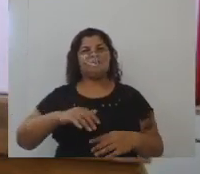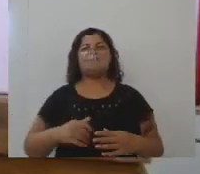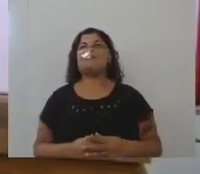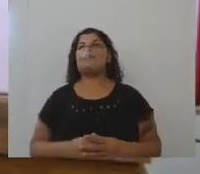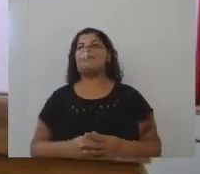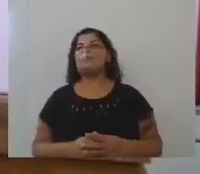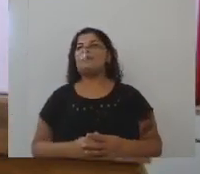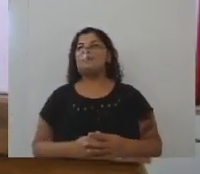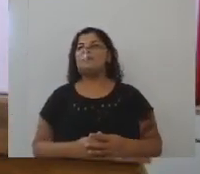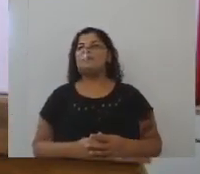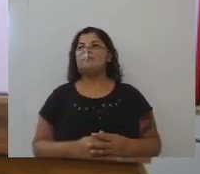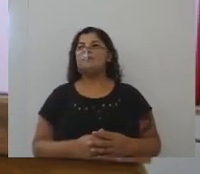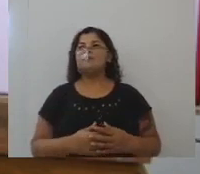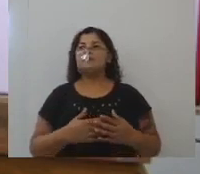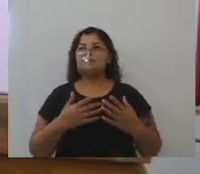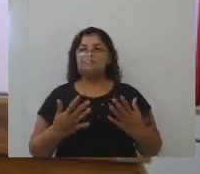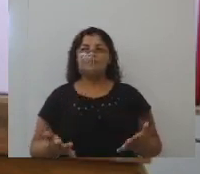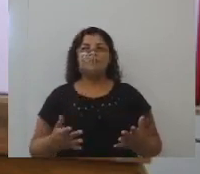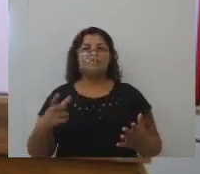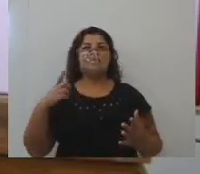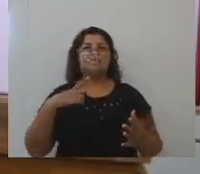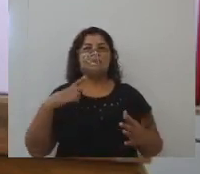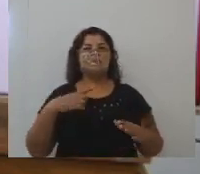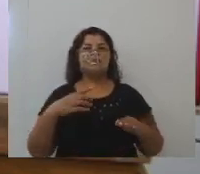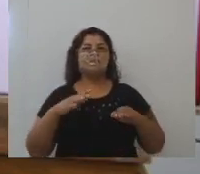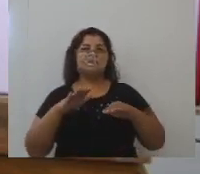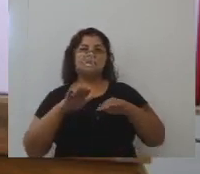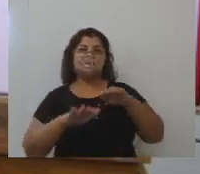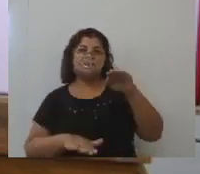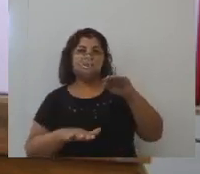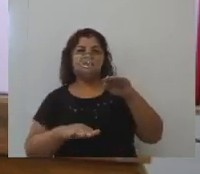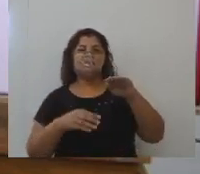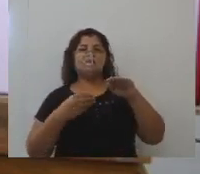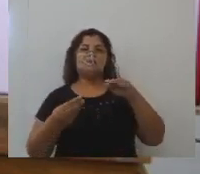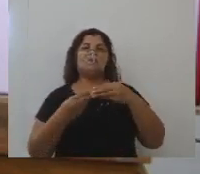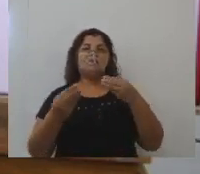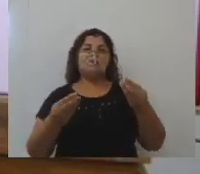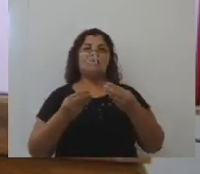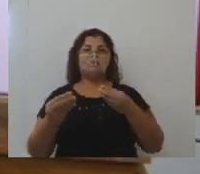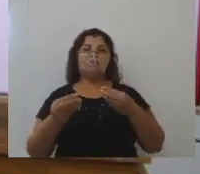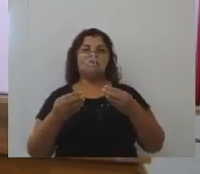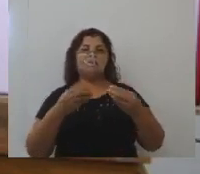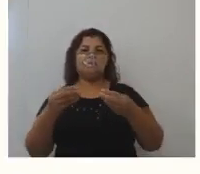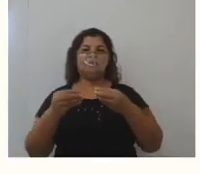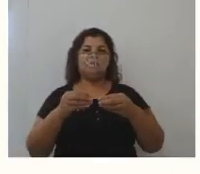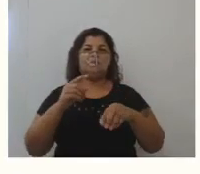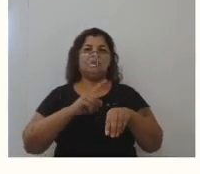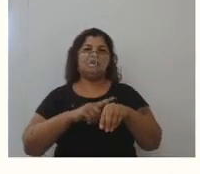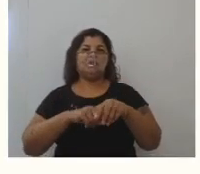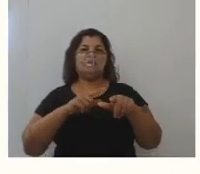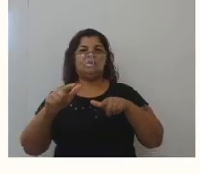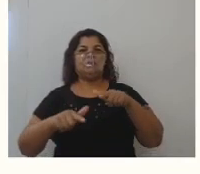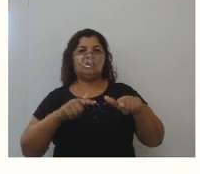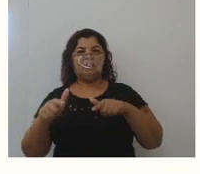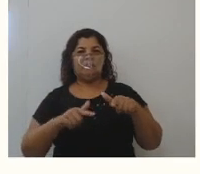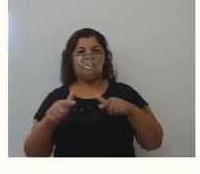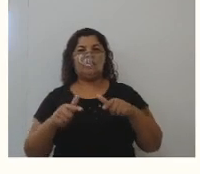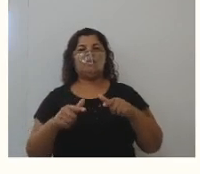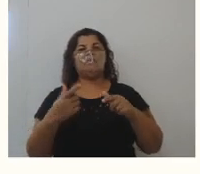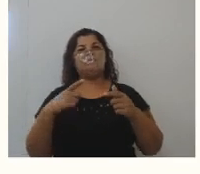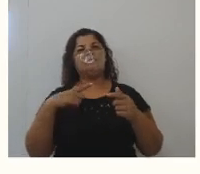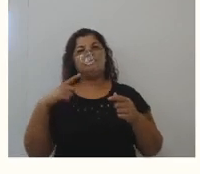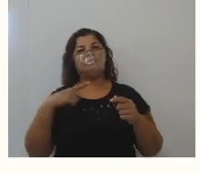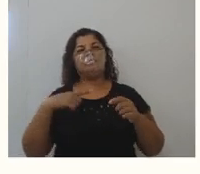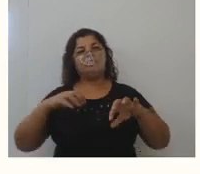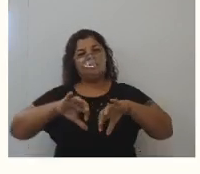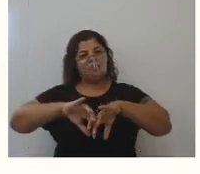Então, eu posso dizer que existe uma dimensão da flexibilização do tempo de trabalho, é a sutileza cada vez maior das fronteiras que separam o